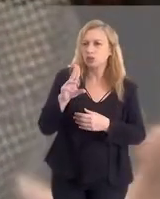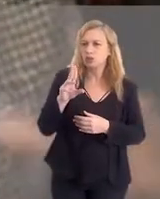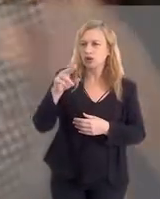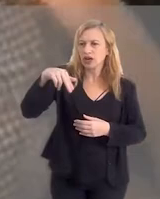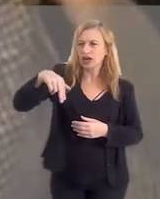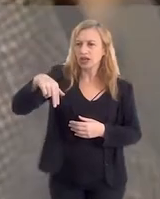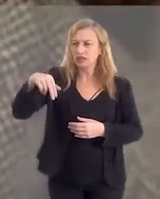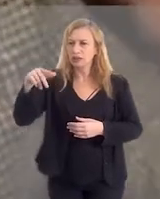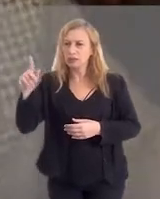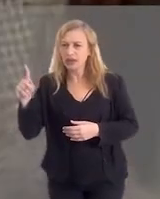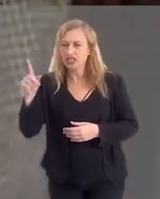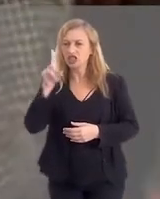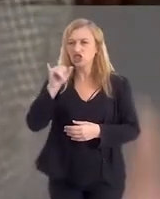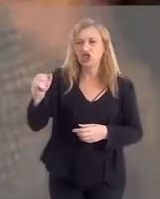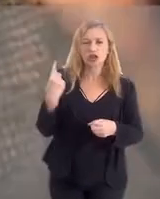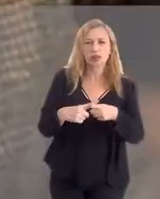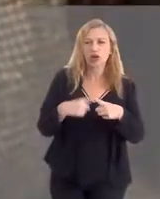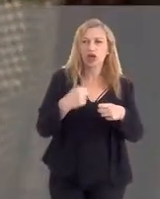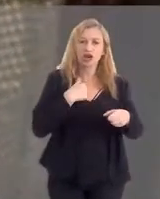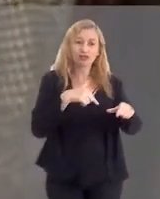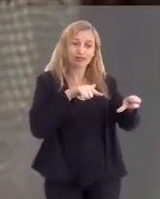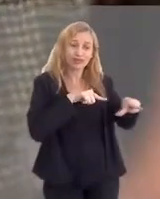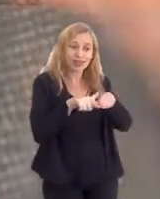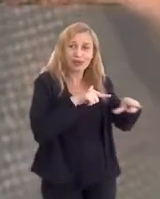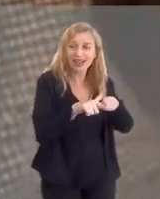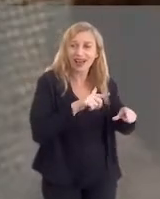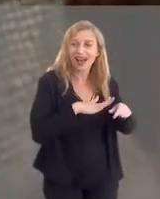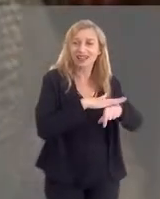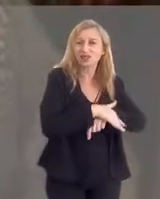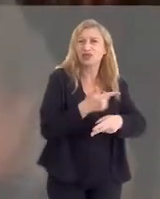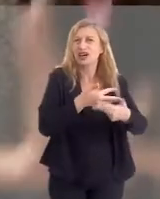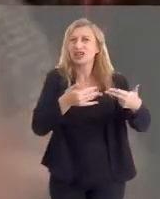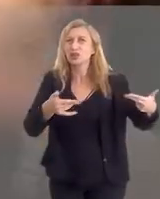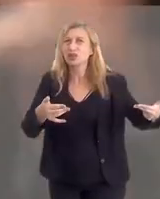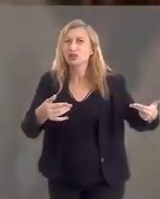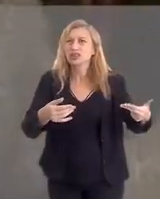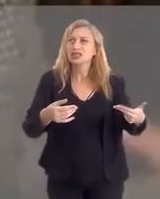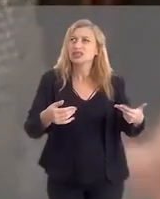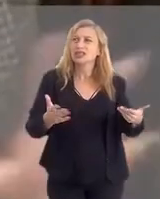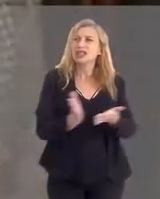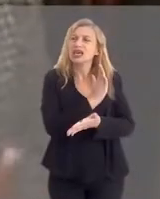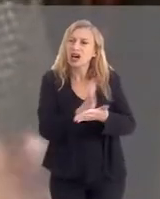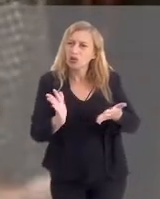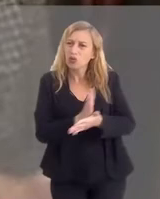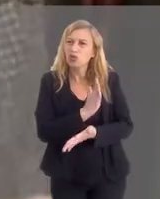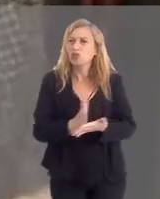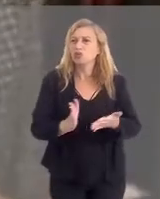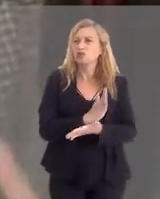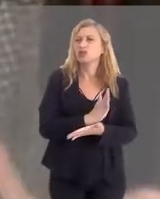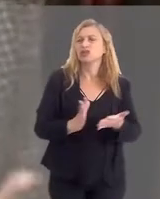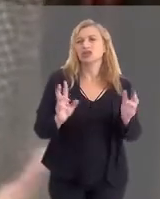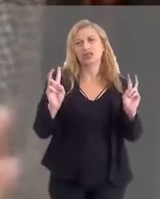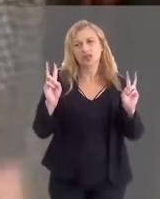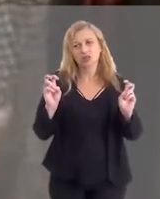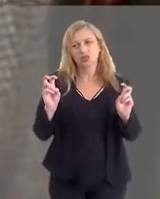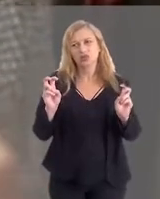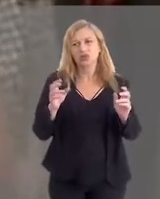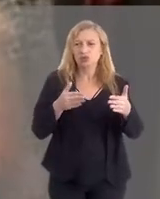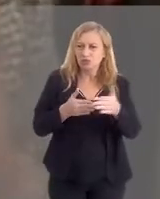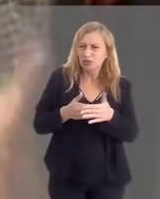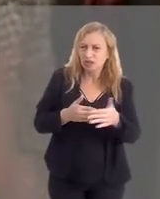da UNB, de dia, porque eu tenho que trabalhar, porque eu tenho que trabalhar no. São várias coisas, né, que algumas são de